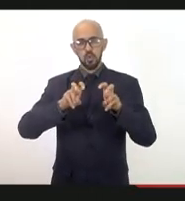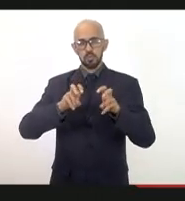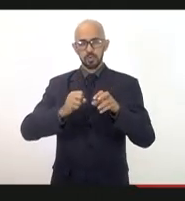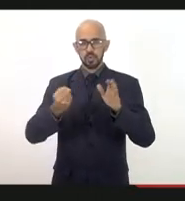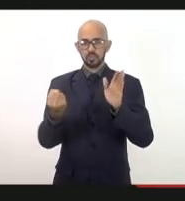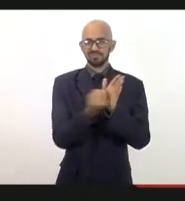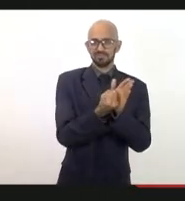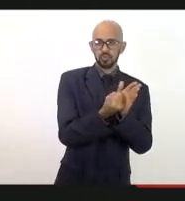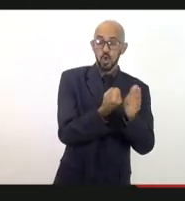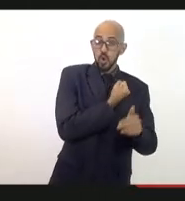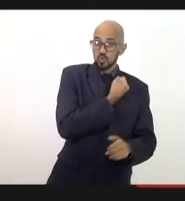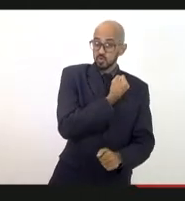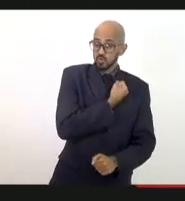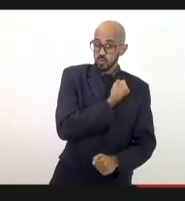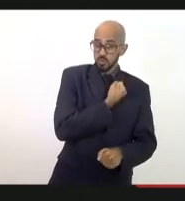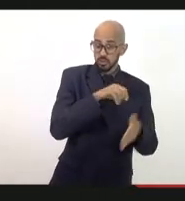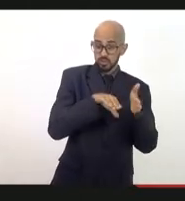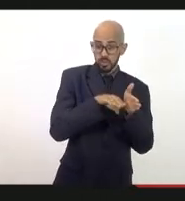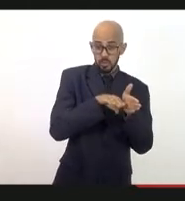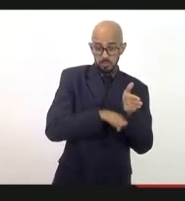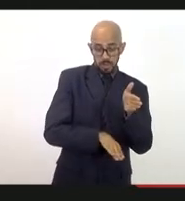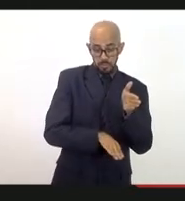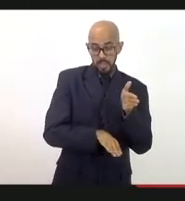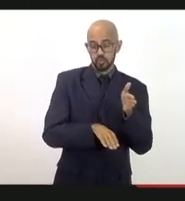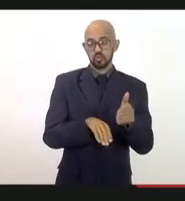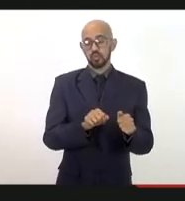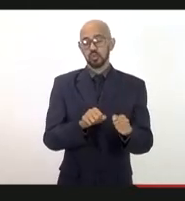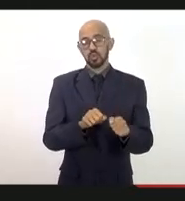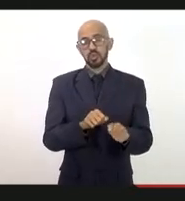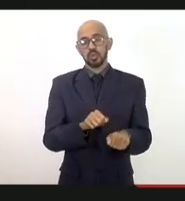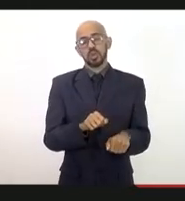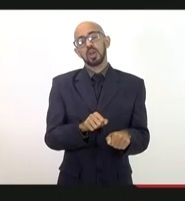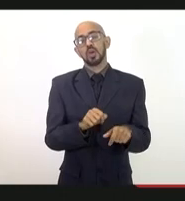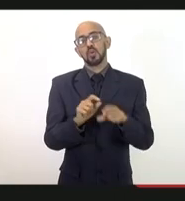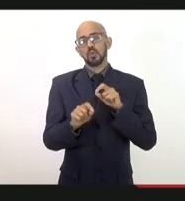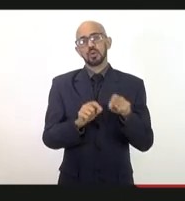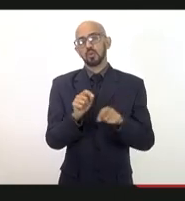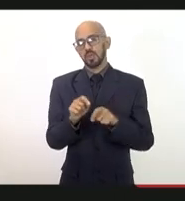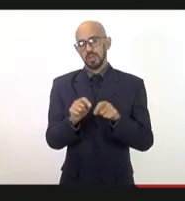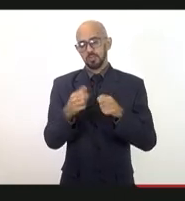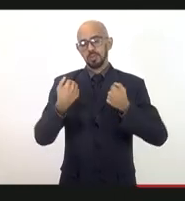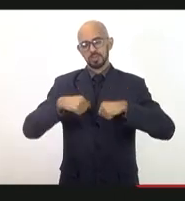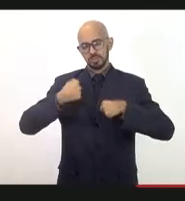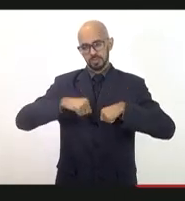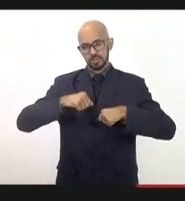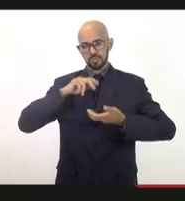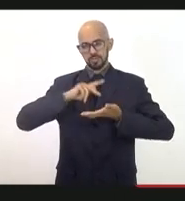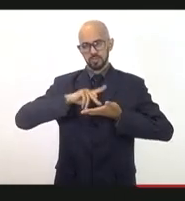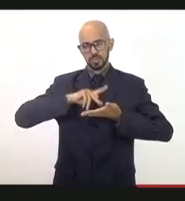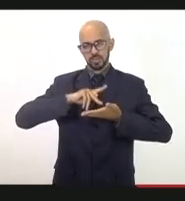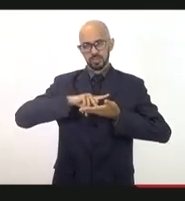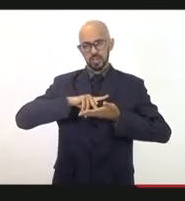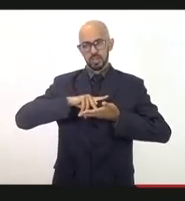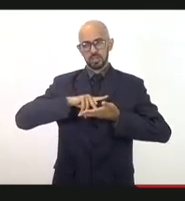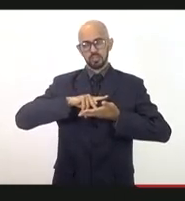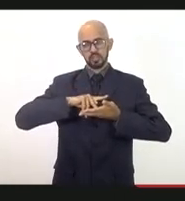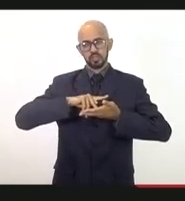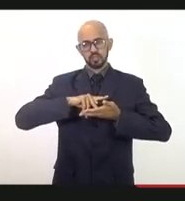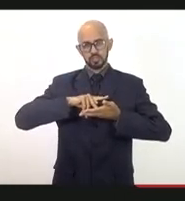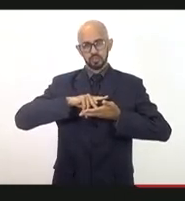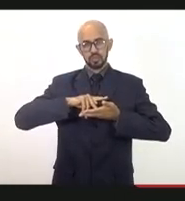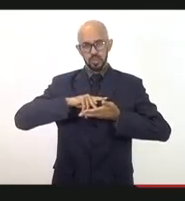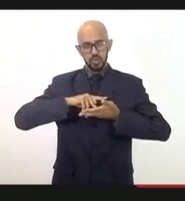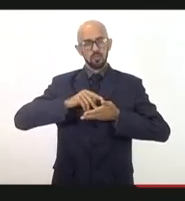doutora, não sei se a senhora ainda está na sala, mas deve haver uma subnotificação, assim